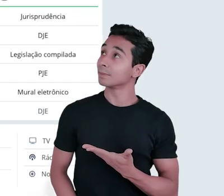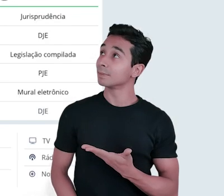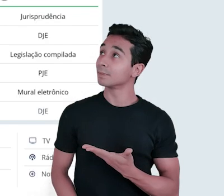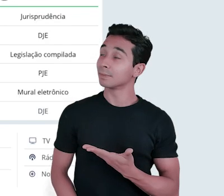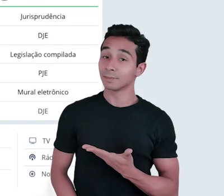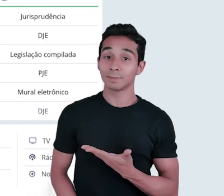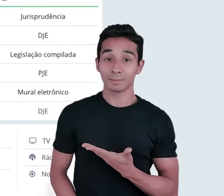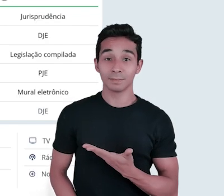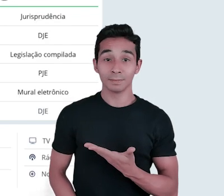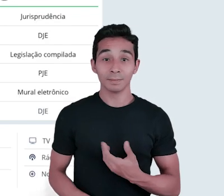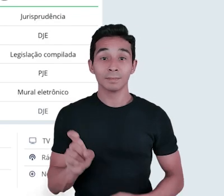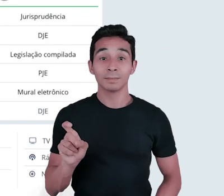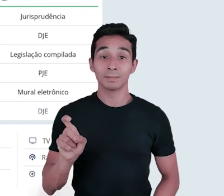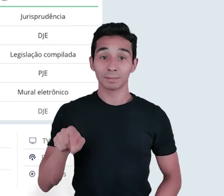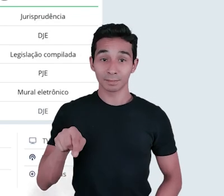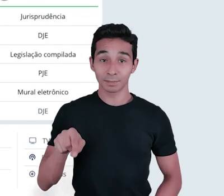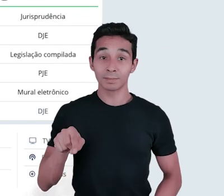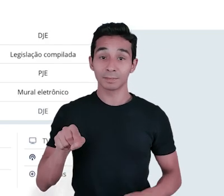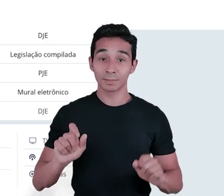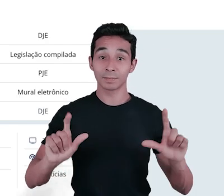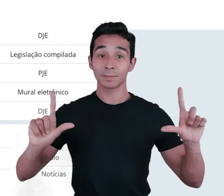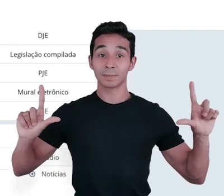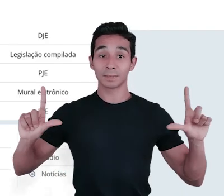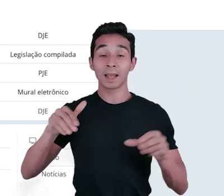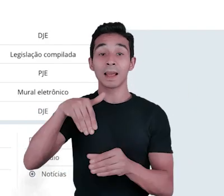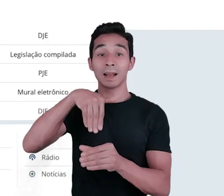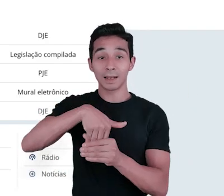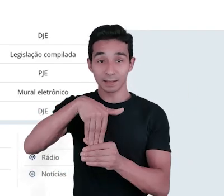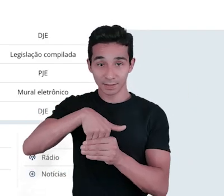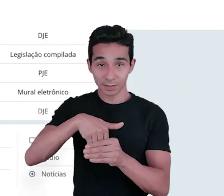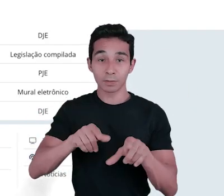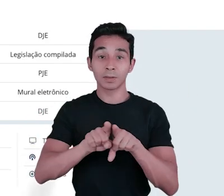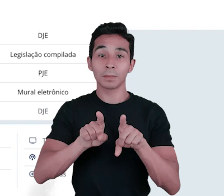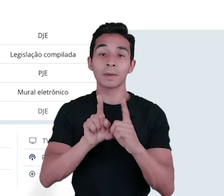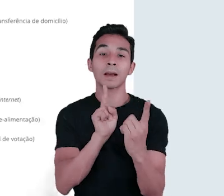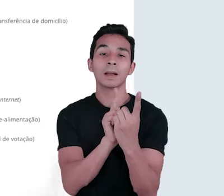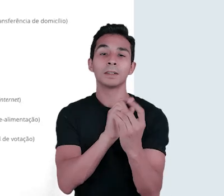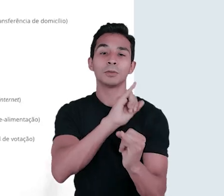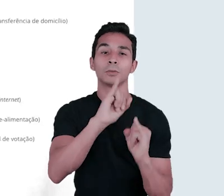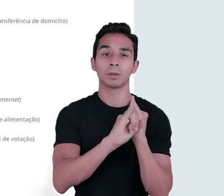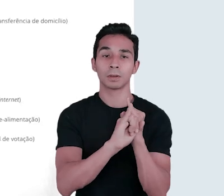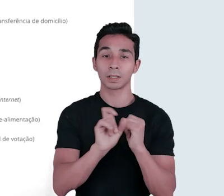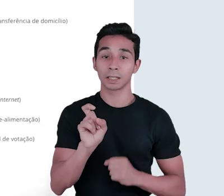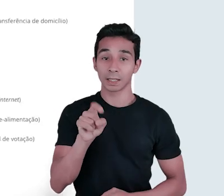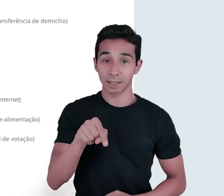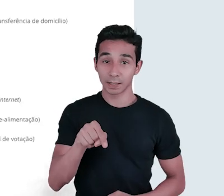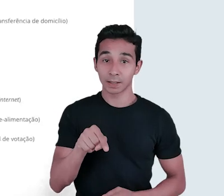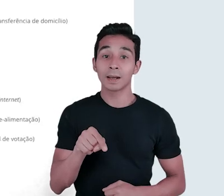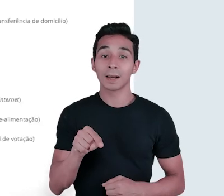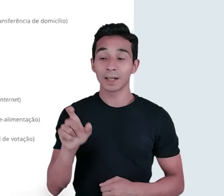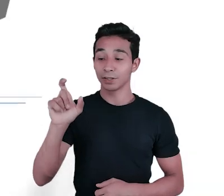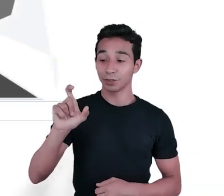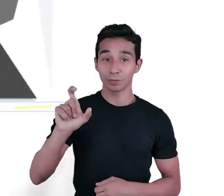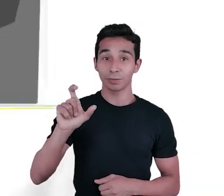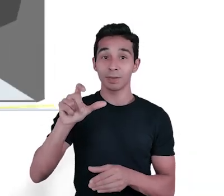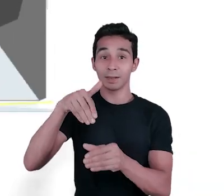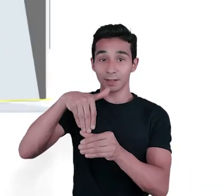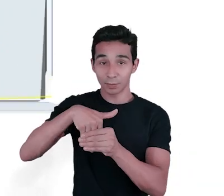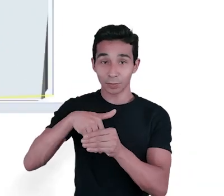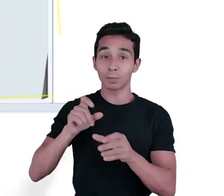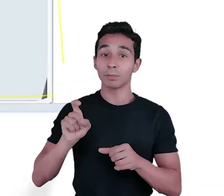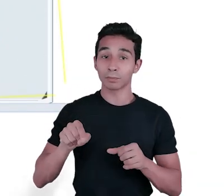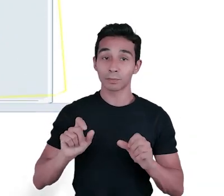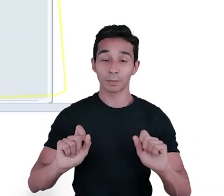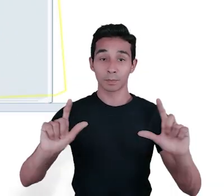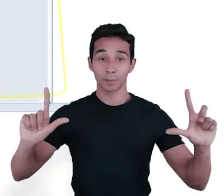tre-sp.jus.br, clique em Eleitor e Eleições, e depois em Atendimento Online, e finalmente em Título de Eleitor. Ao